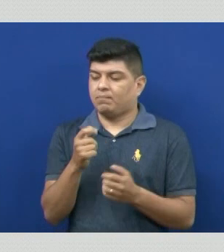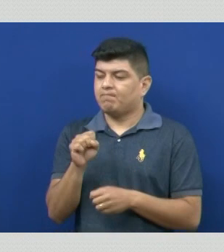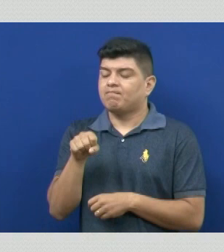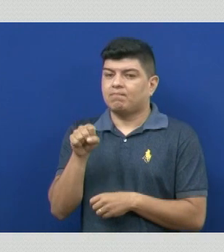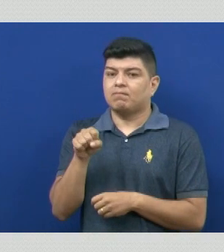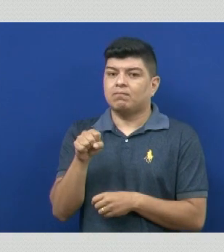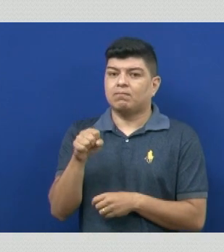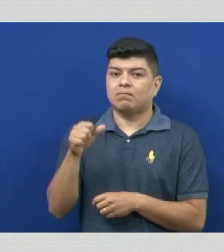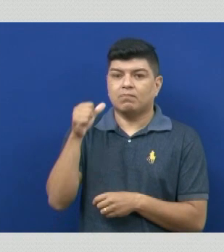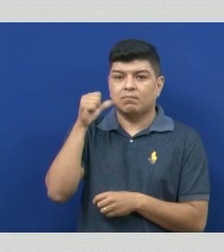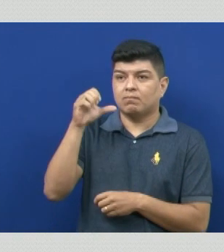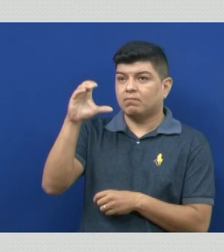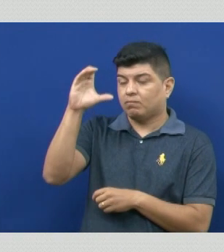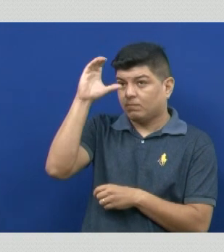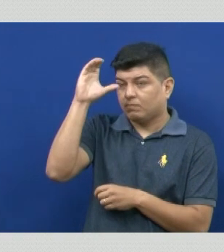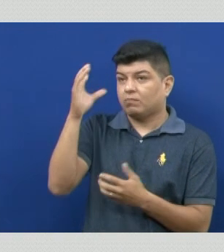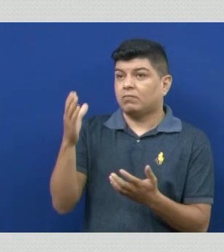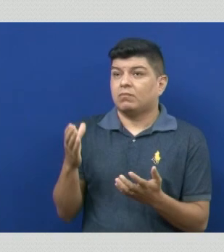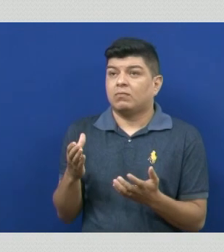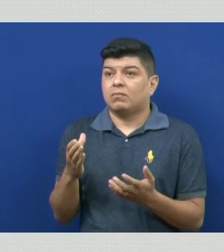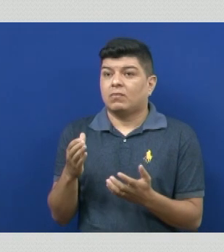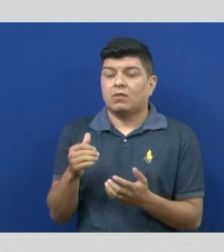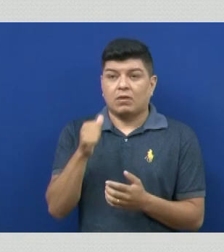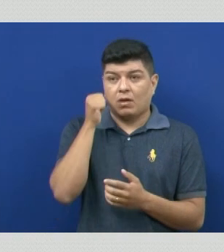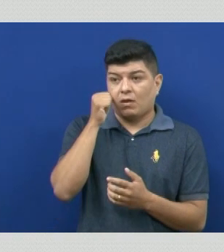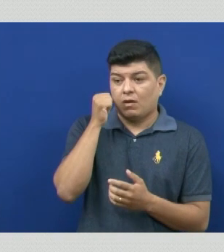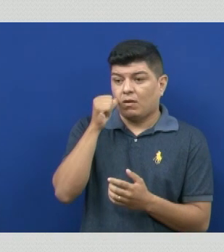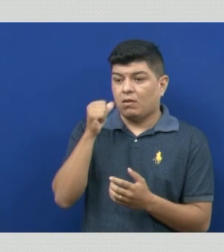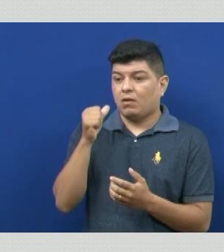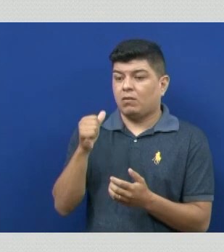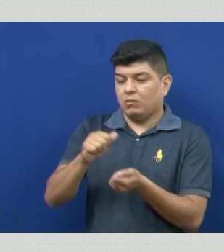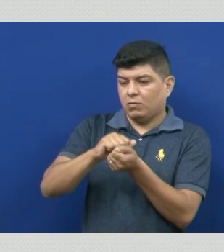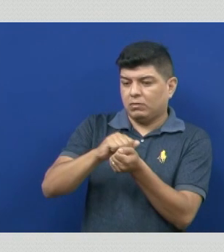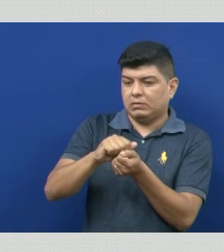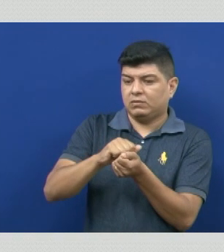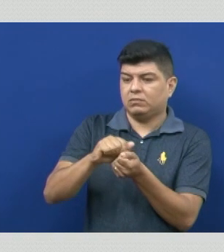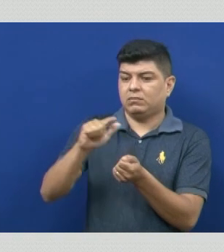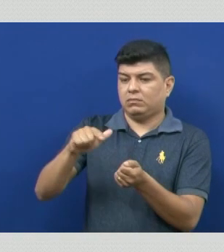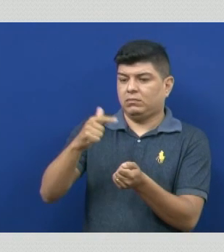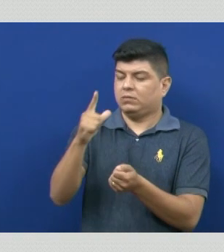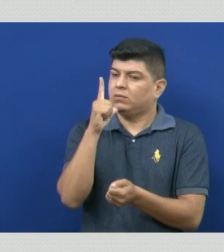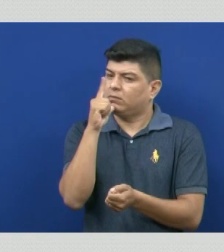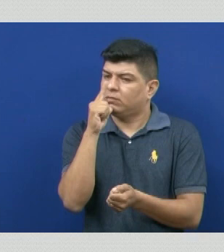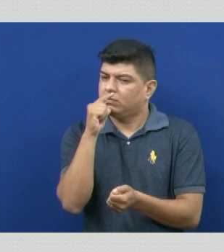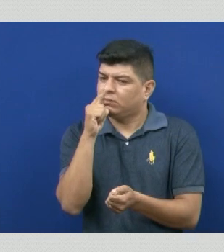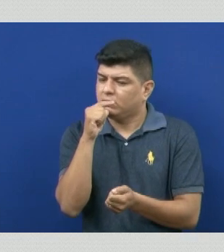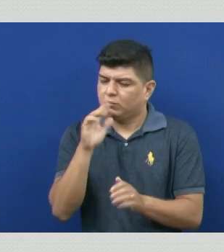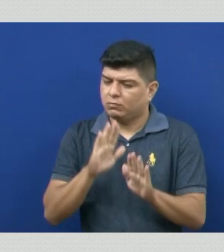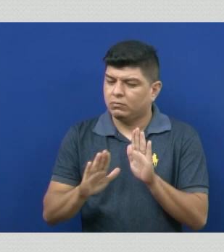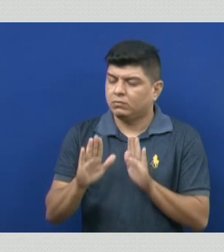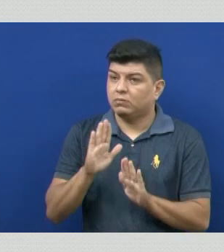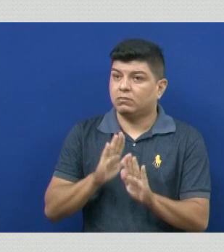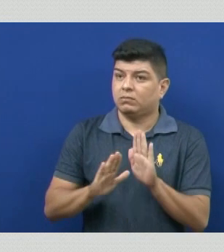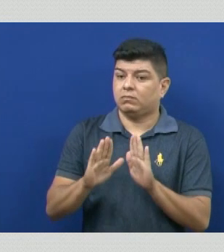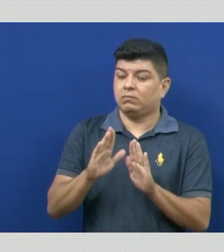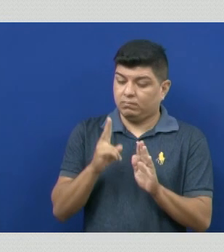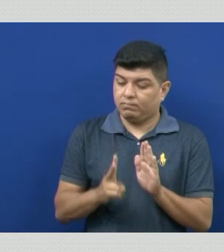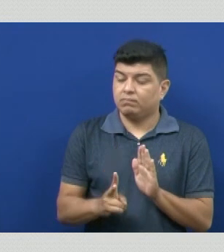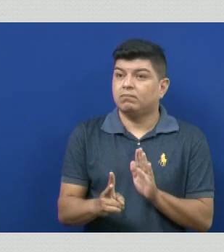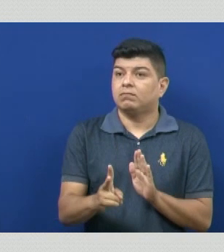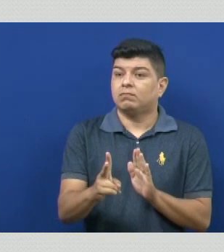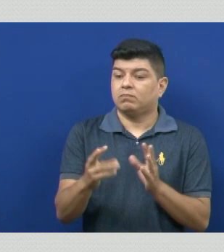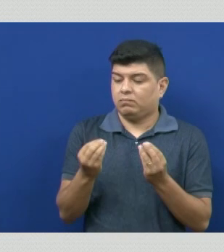boa tia." E a bela moça imediatamente lavou a bilha e depois tirou a água com todo cuidado. E em